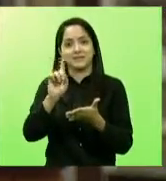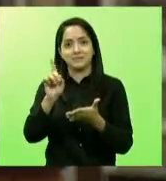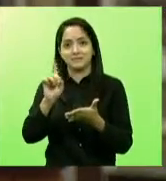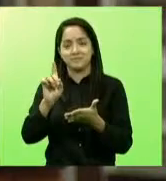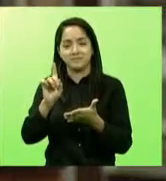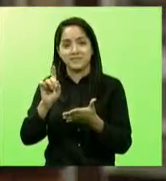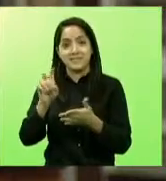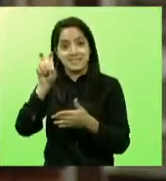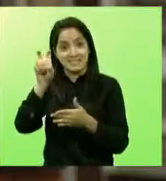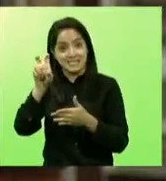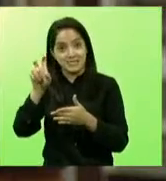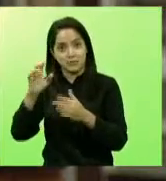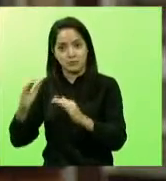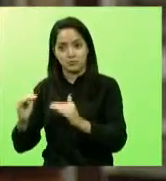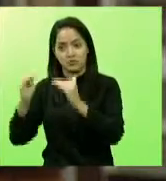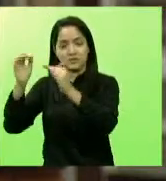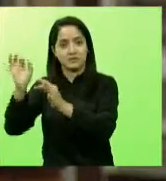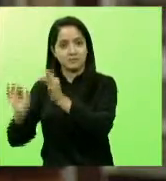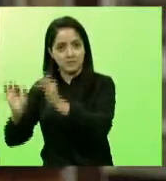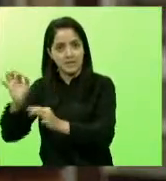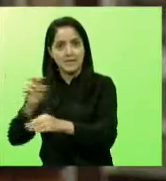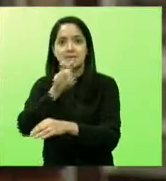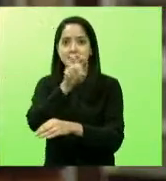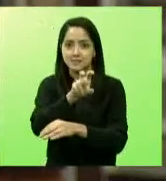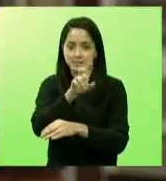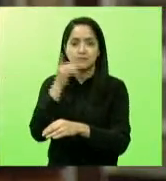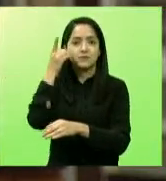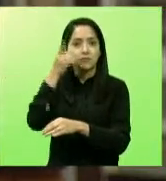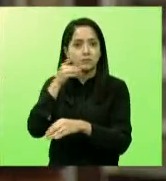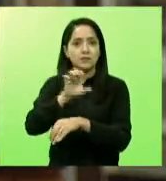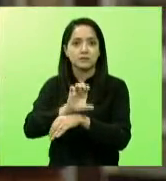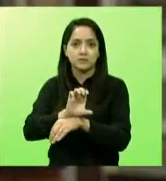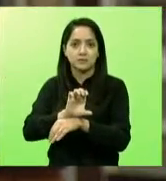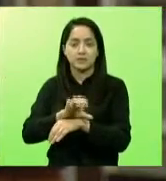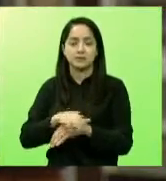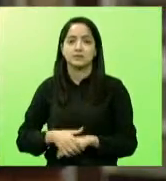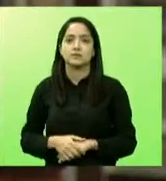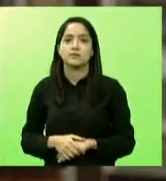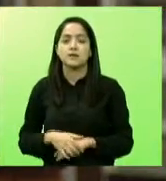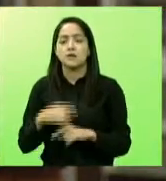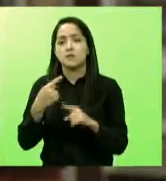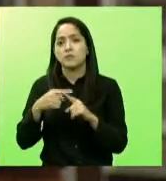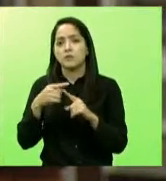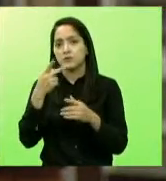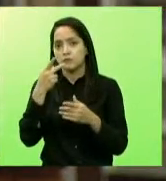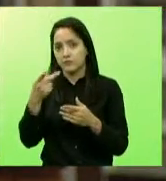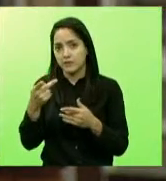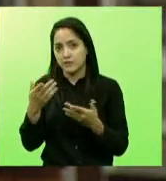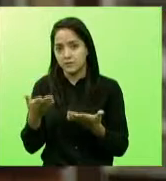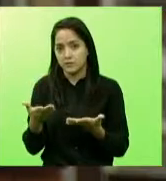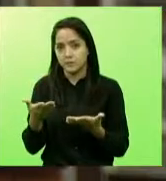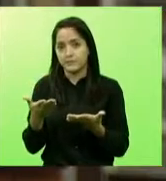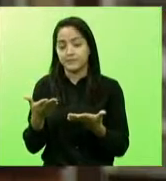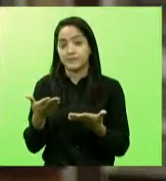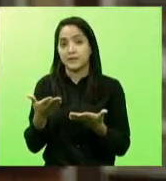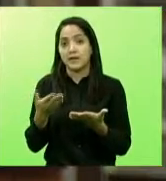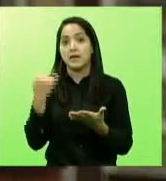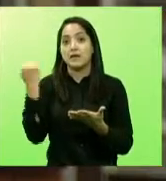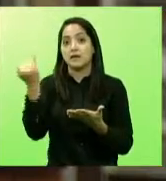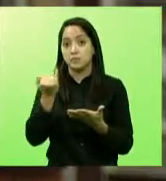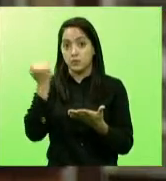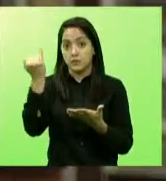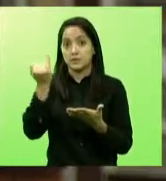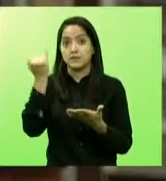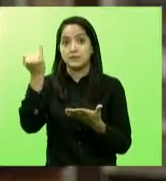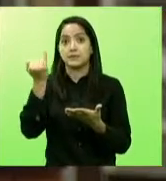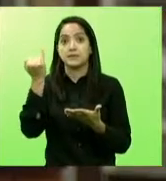5 desembargadores, 5 deputados estaduais. Por que eu digo isso? E que é muito importante